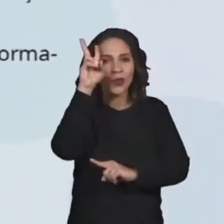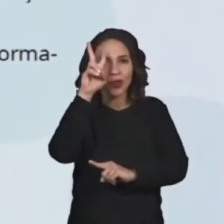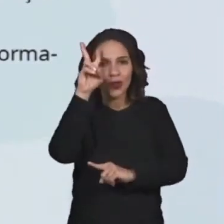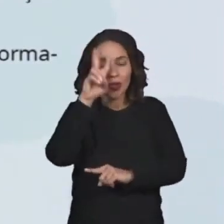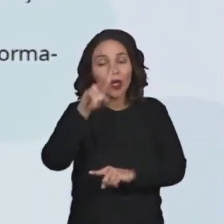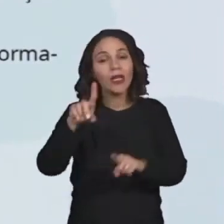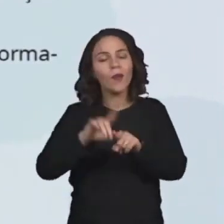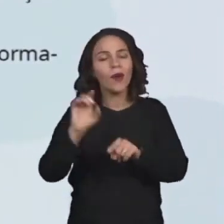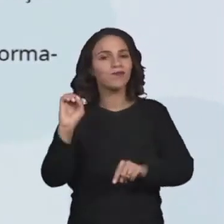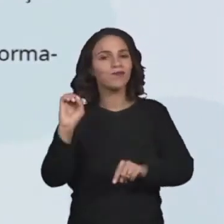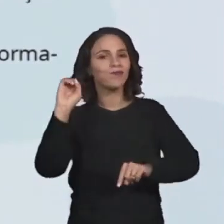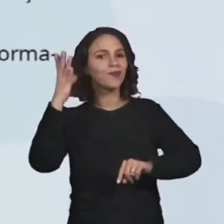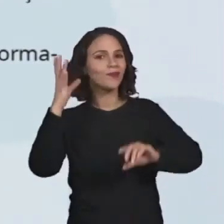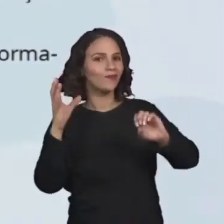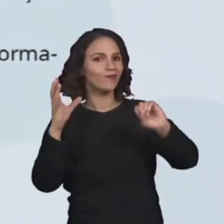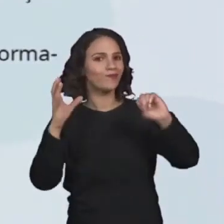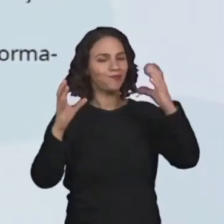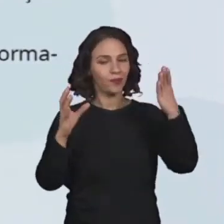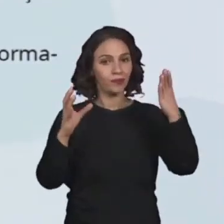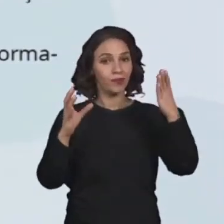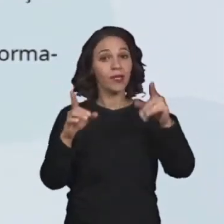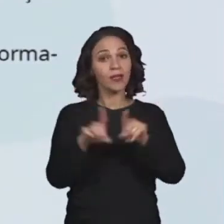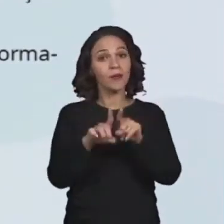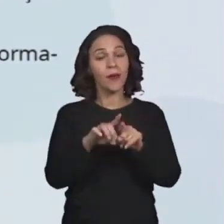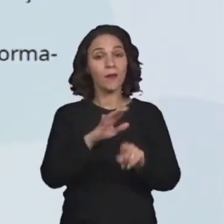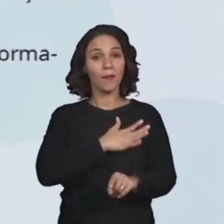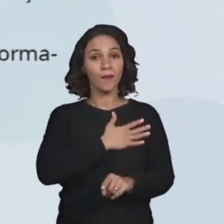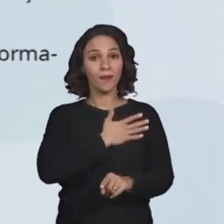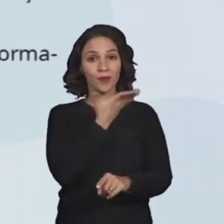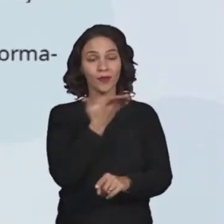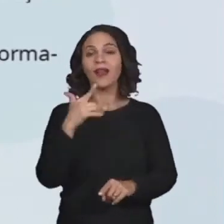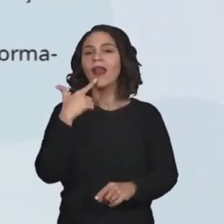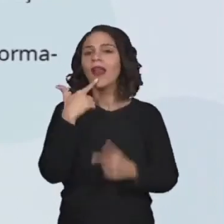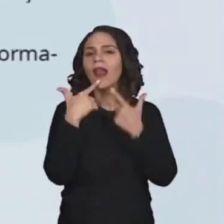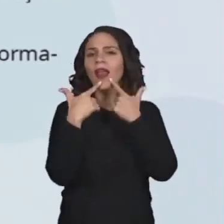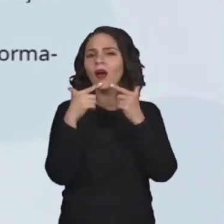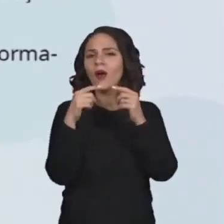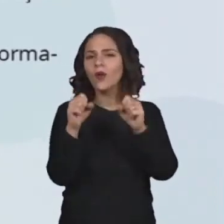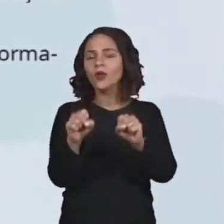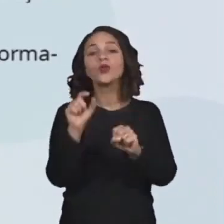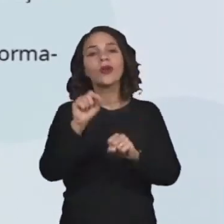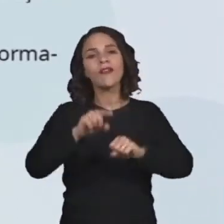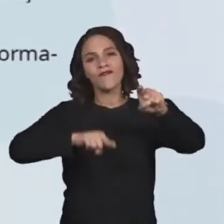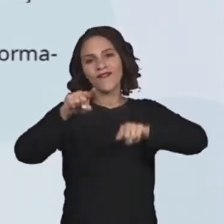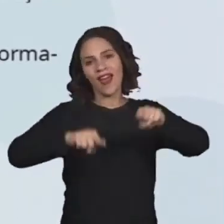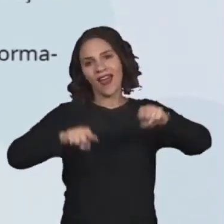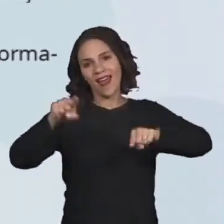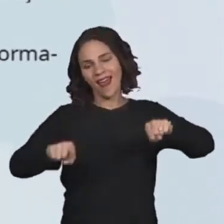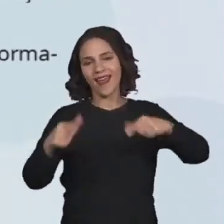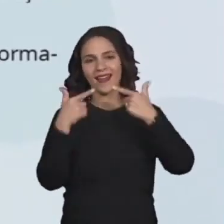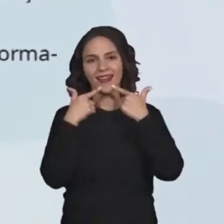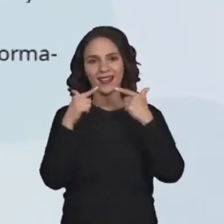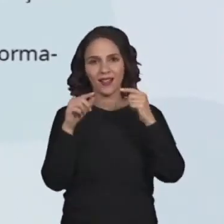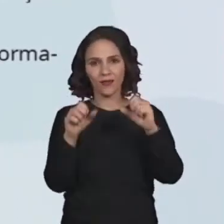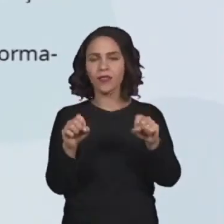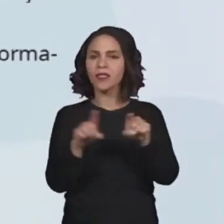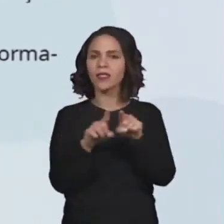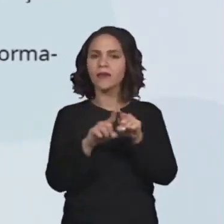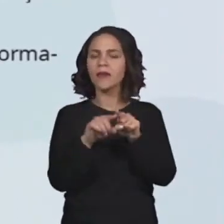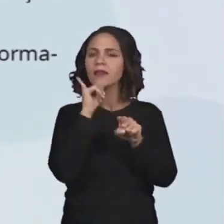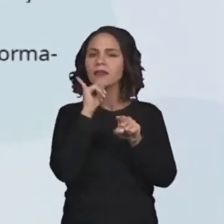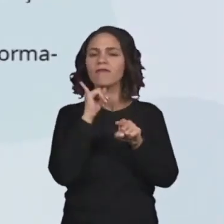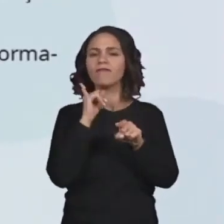e situacional. O preconceito linguístico está atrelado à variação linguística e, em situações